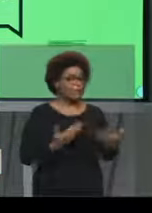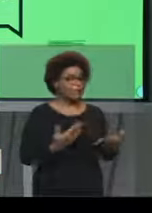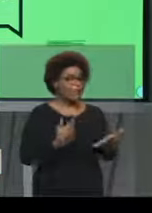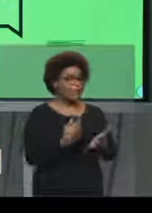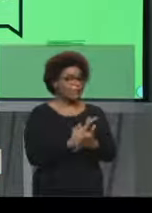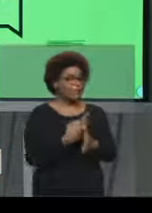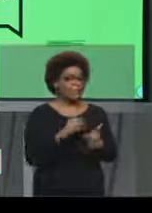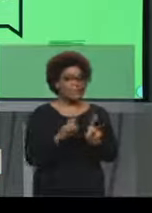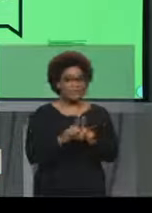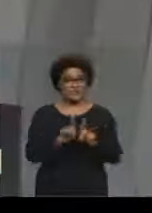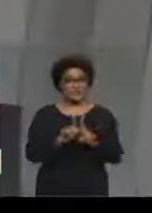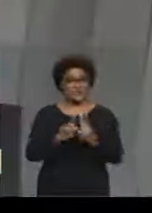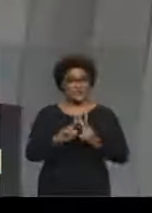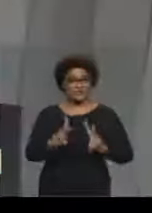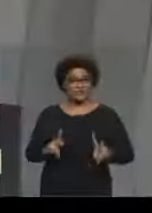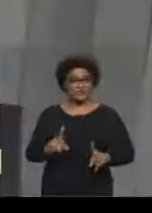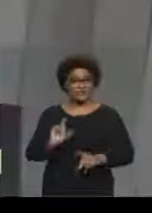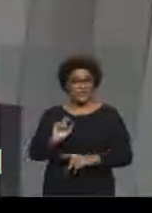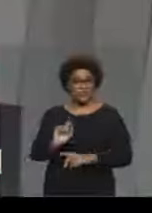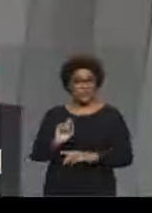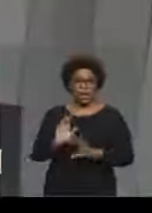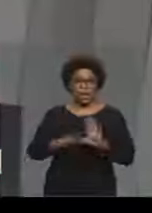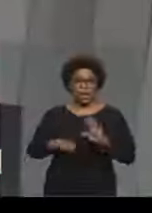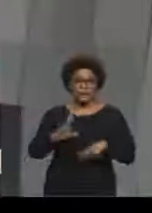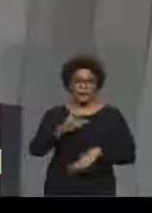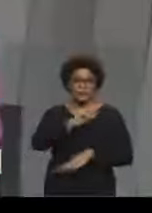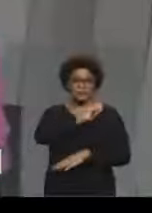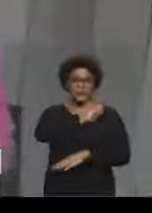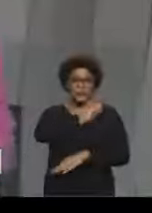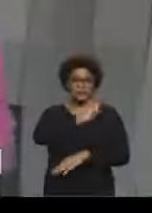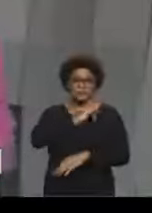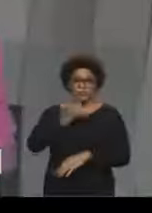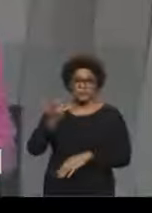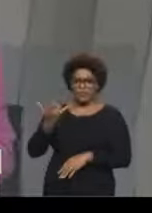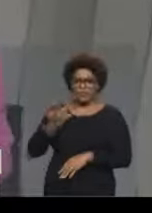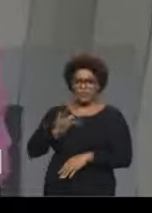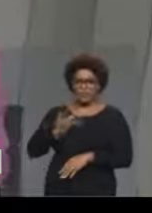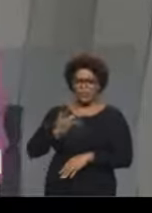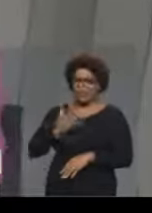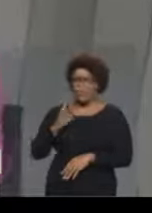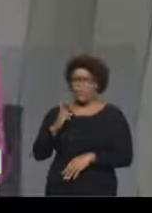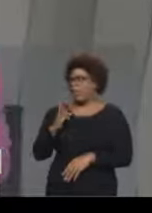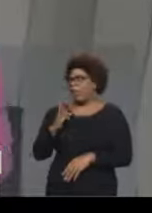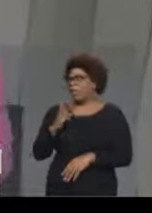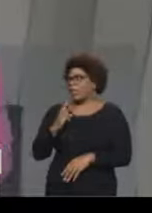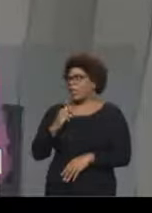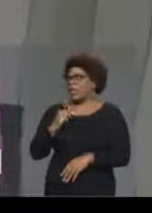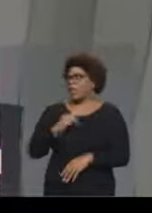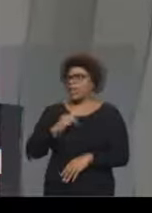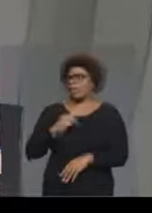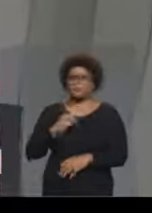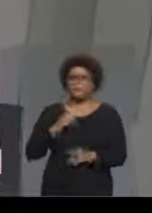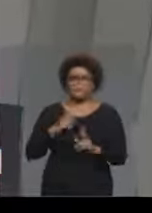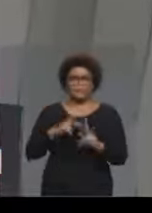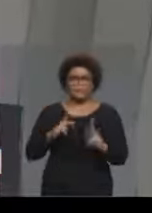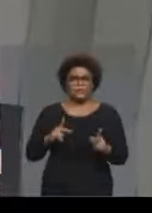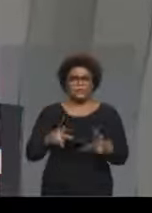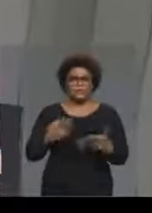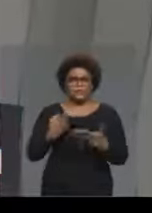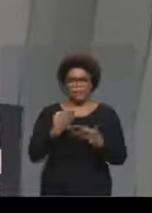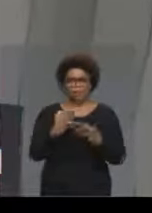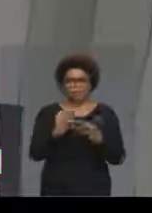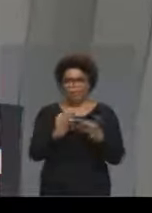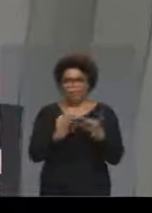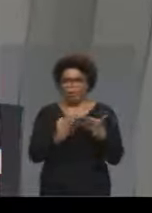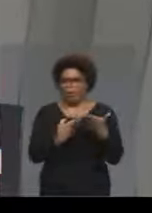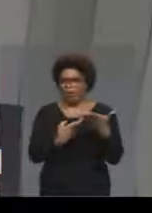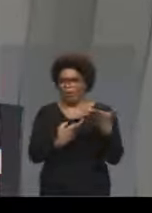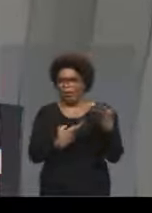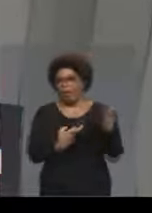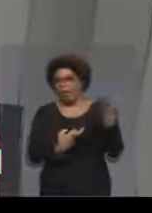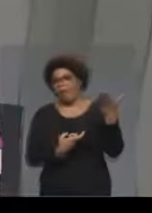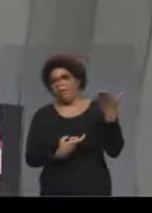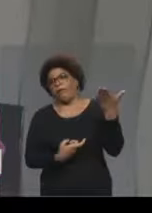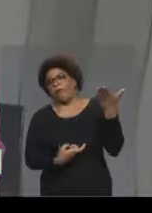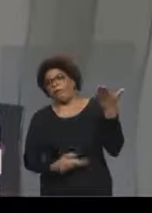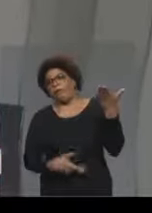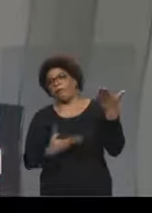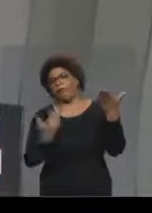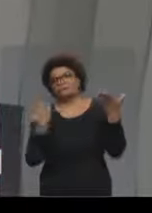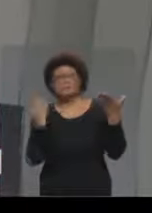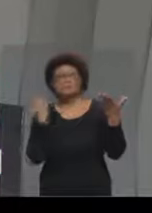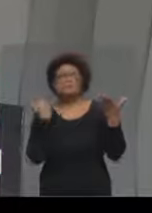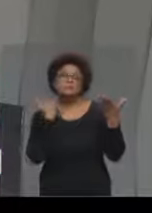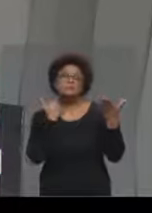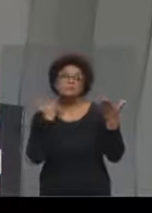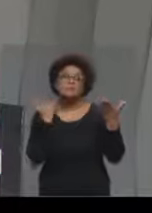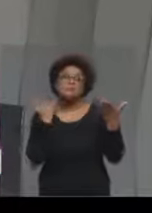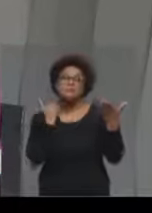interessante é que às vezes o aluno fala assim, nossa, professora, mas os textos são longos, cansativos, né? Mas não é porque eles